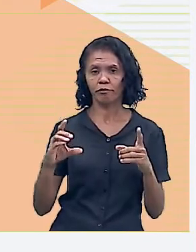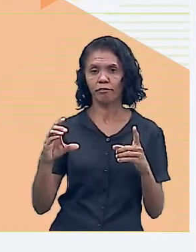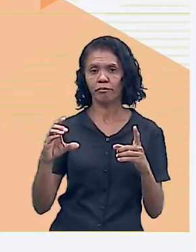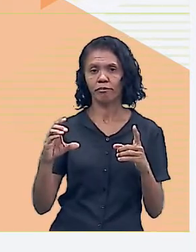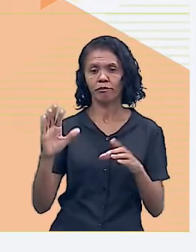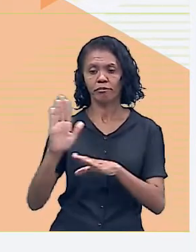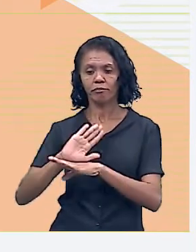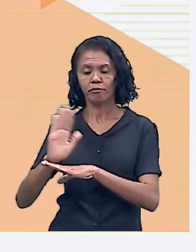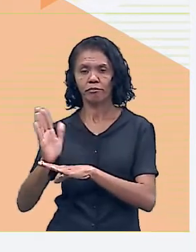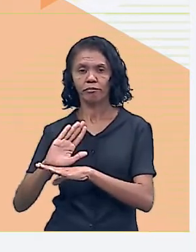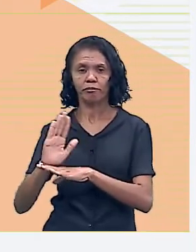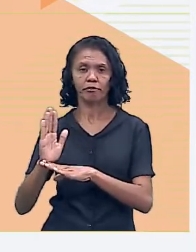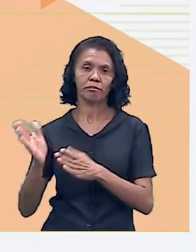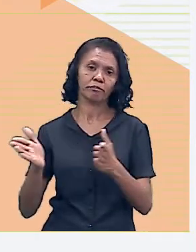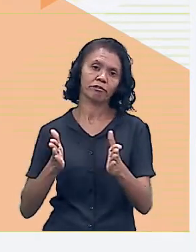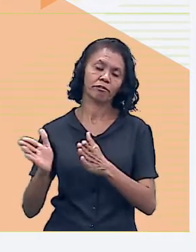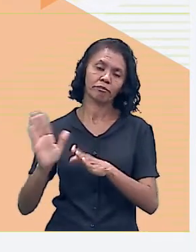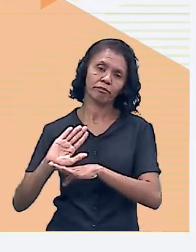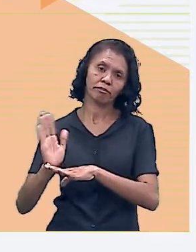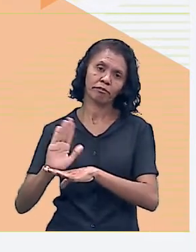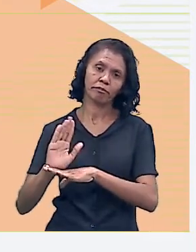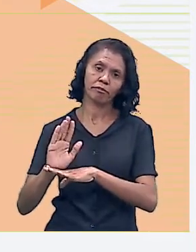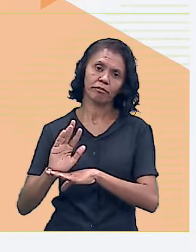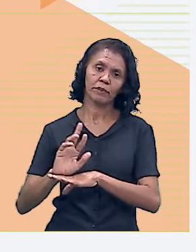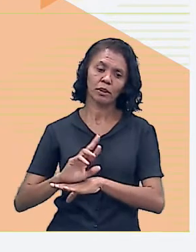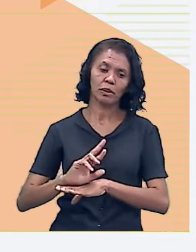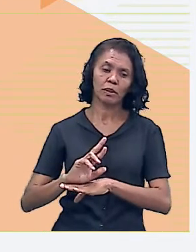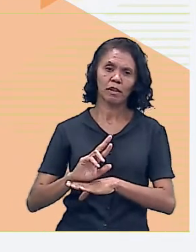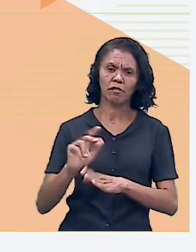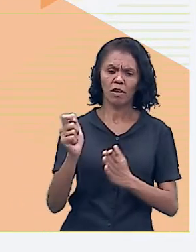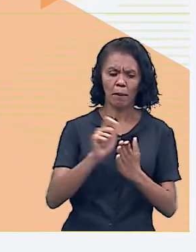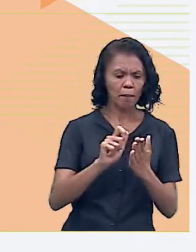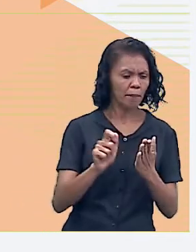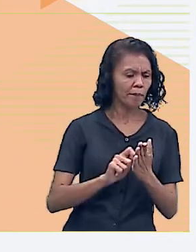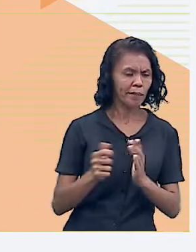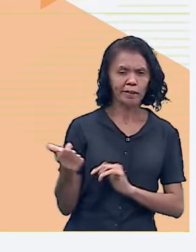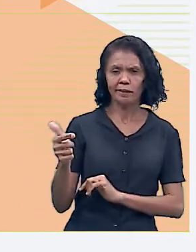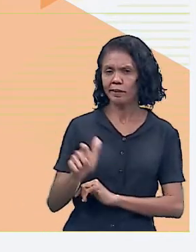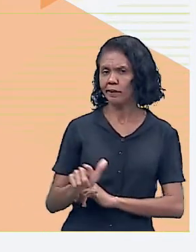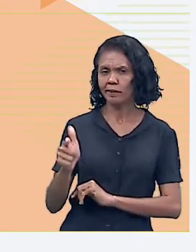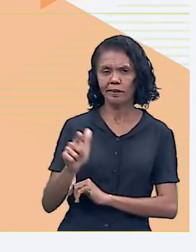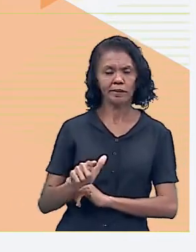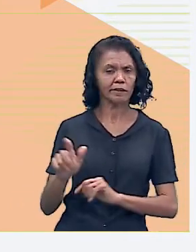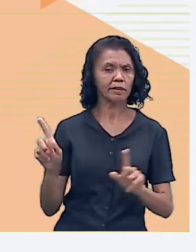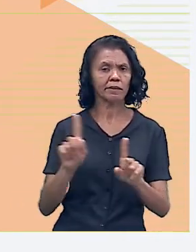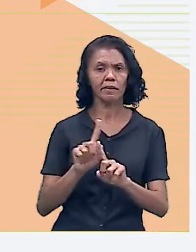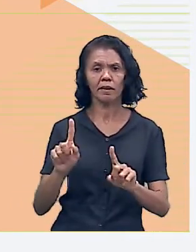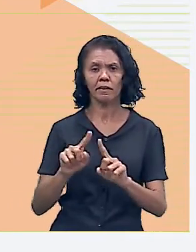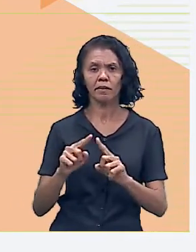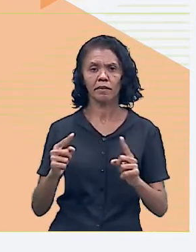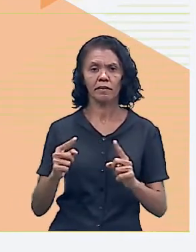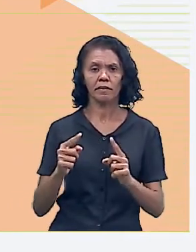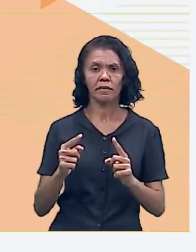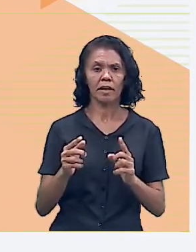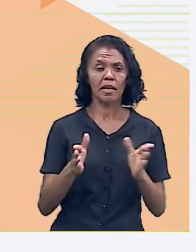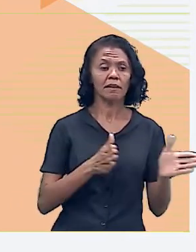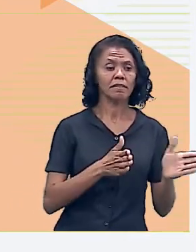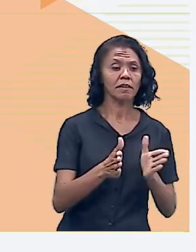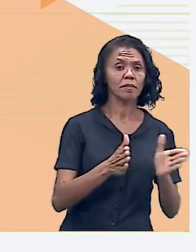cinema no meu texto inteiro não em algum momento você pode ter colocado sétima arte democratização a